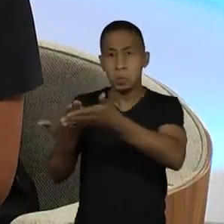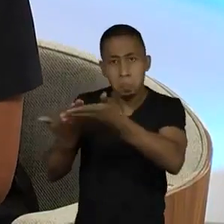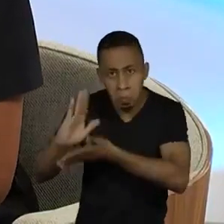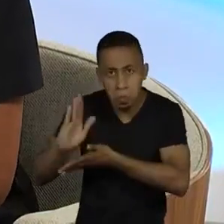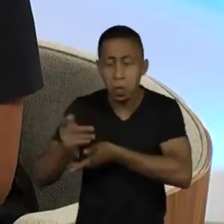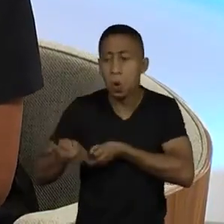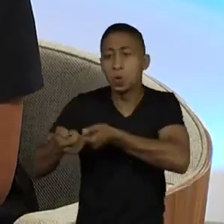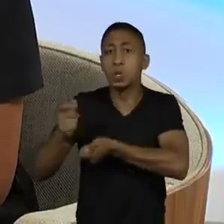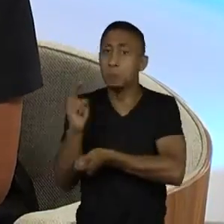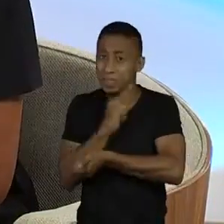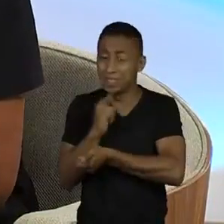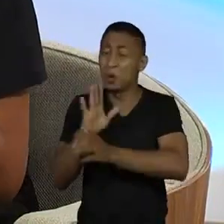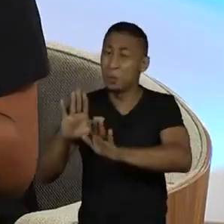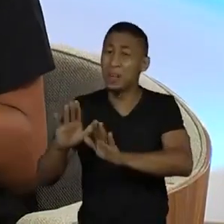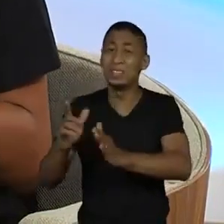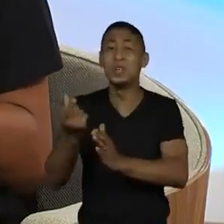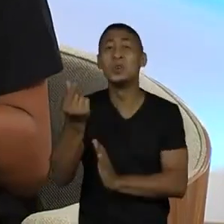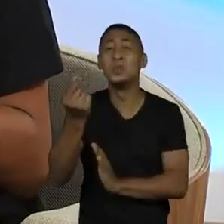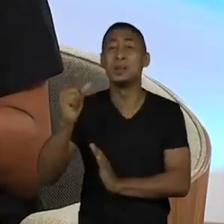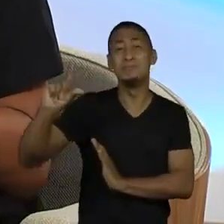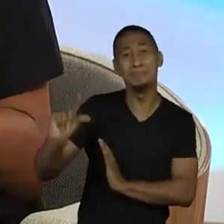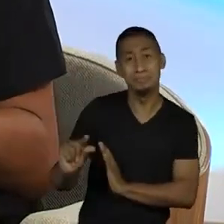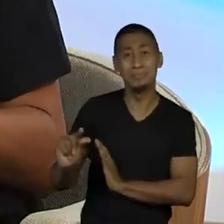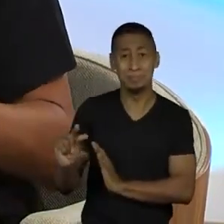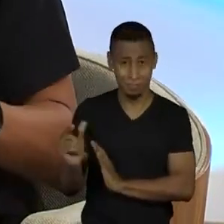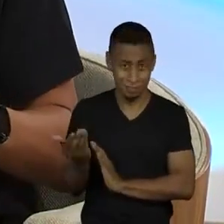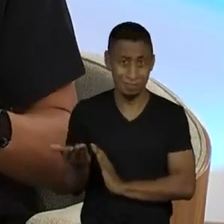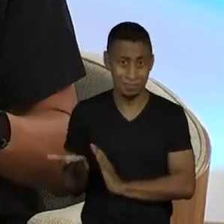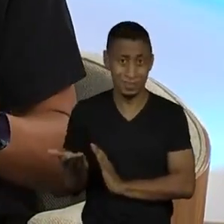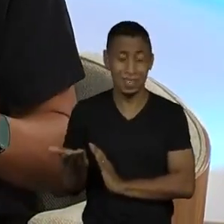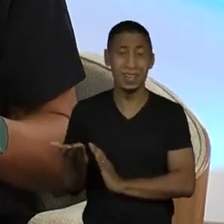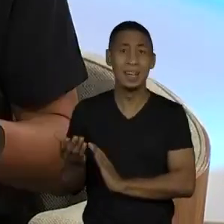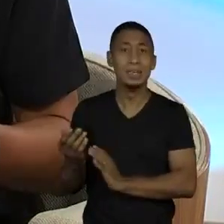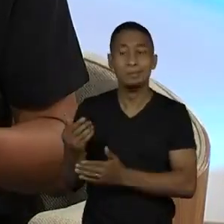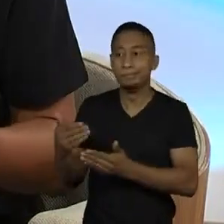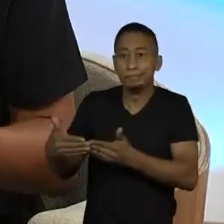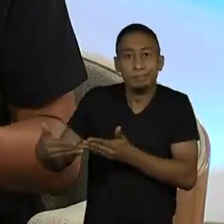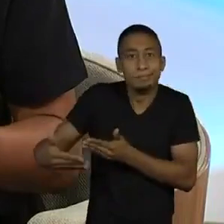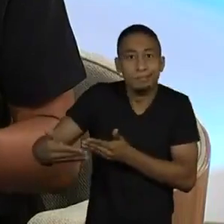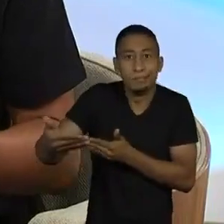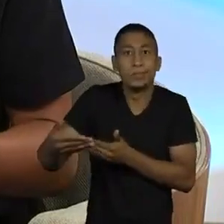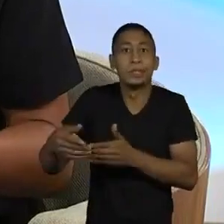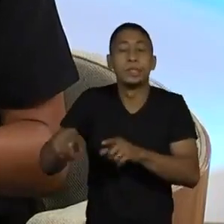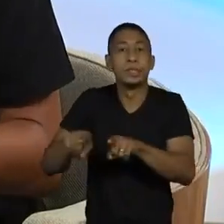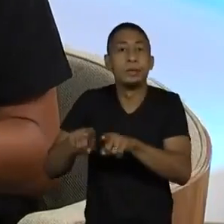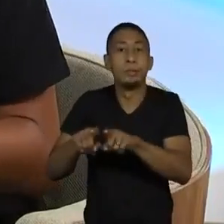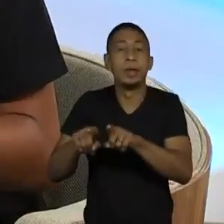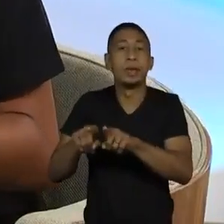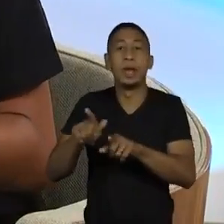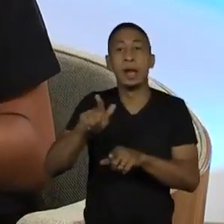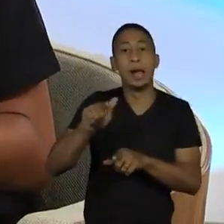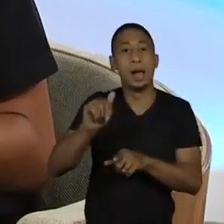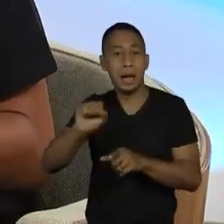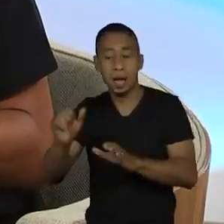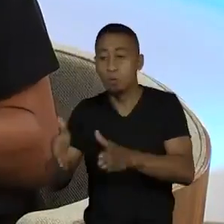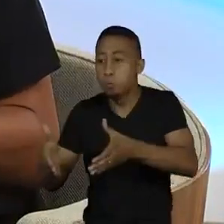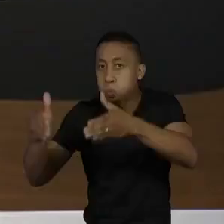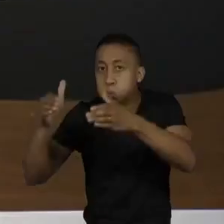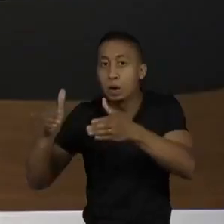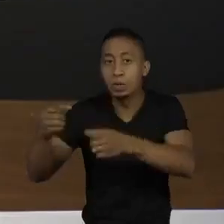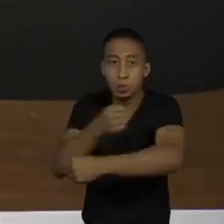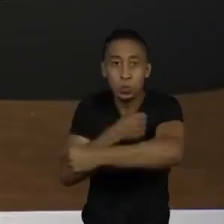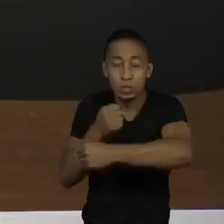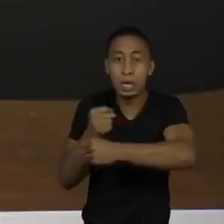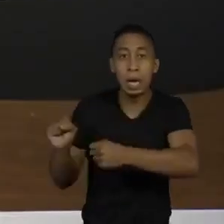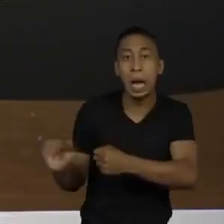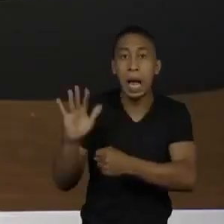porém numa versão menor e junta tudo isso tem o fato do preço do gás te subindo o arroz o